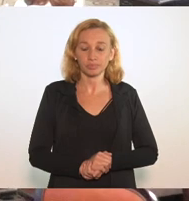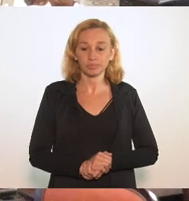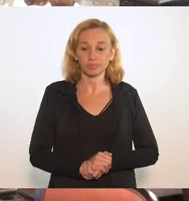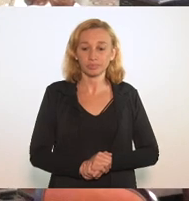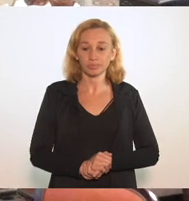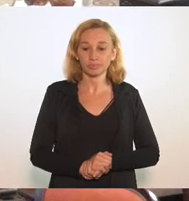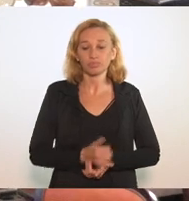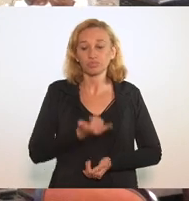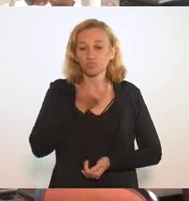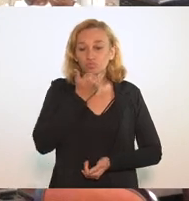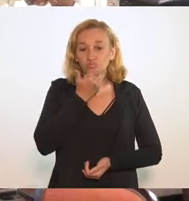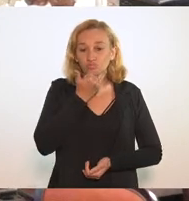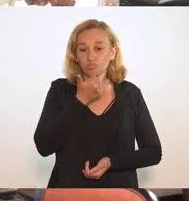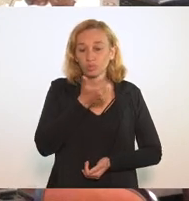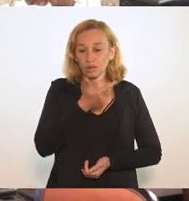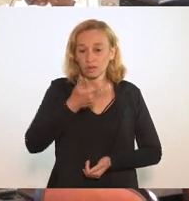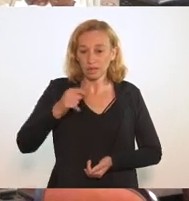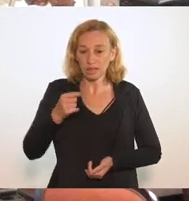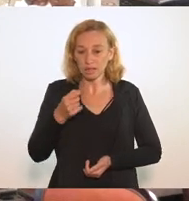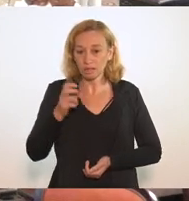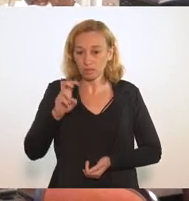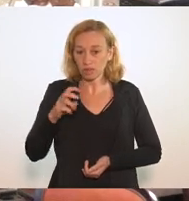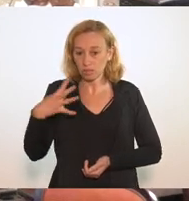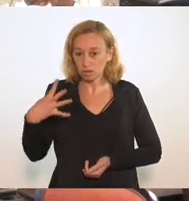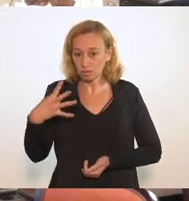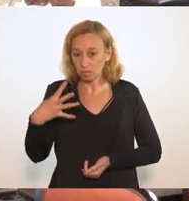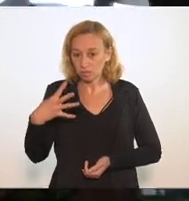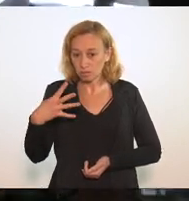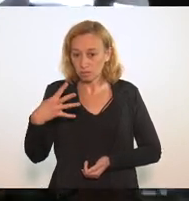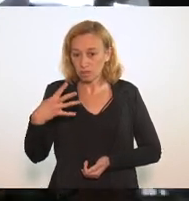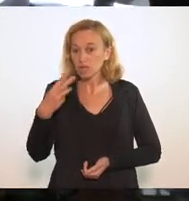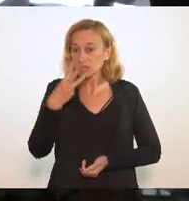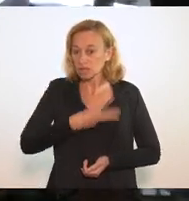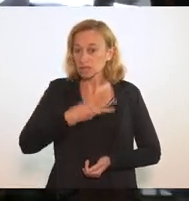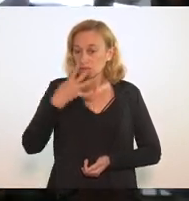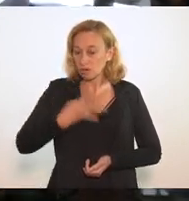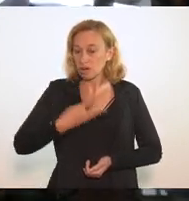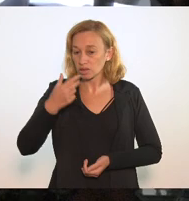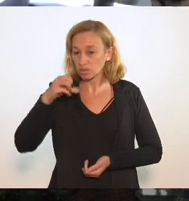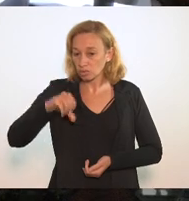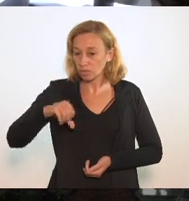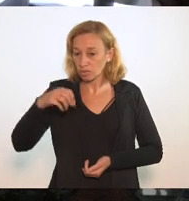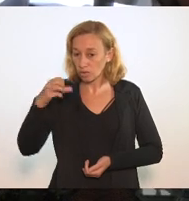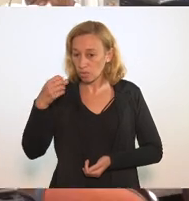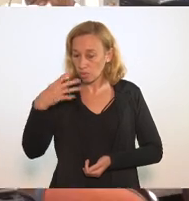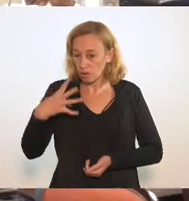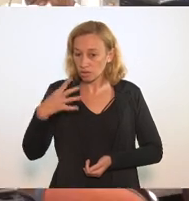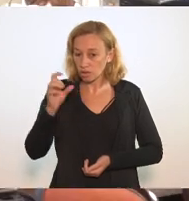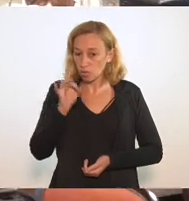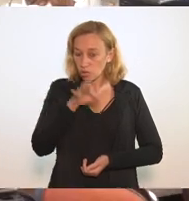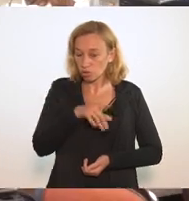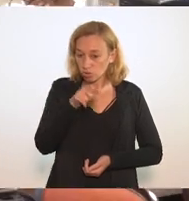Presidente, desculpe, é o 1054? É o 3494, é o último da quinta.